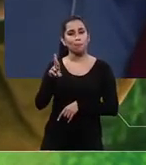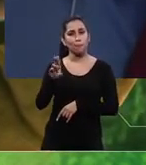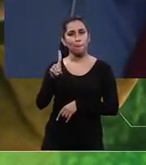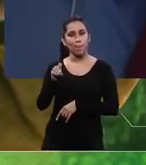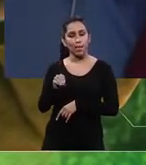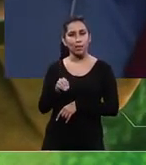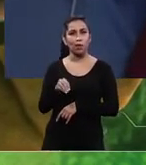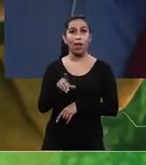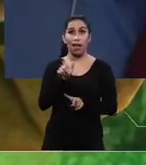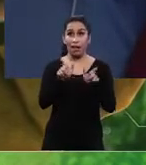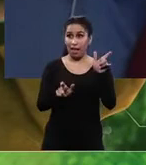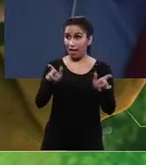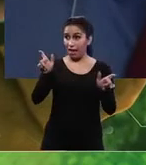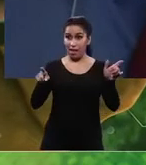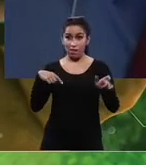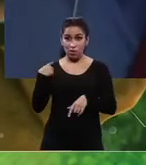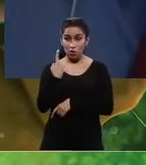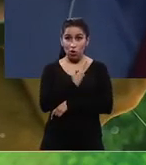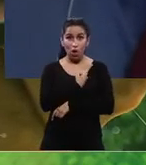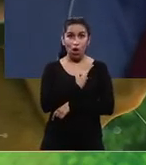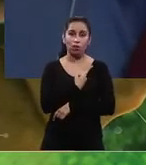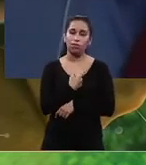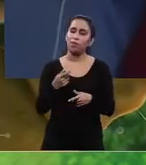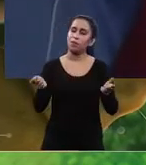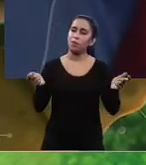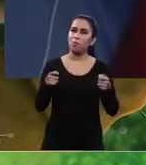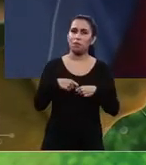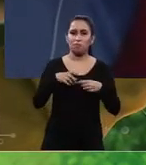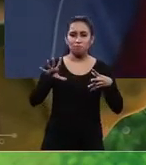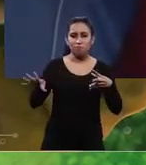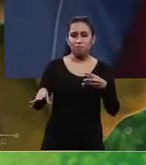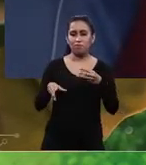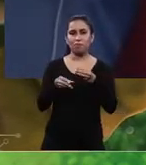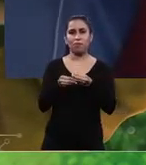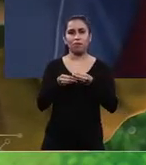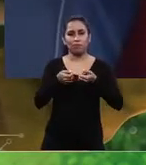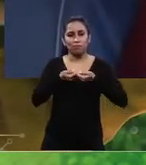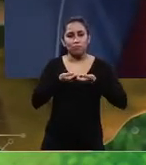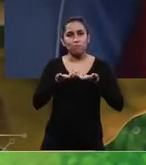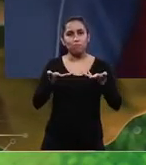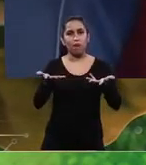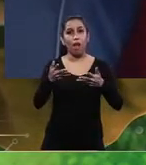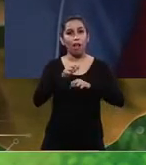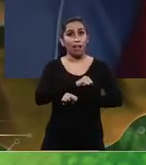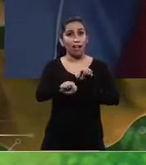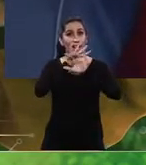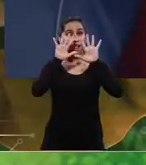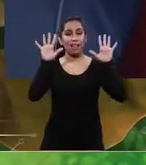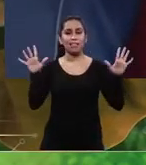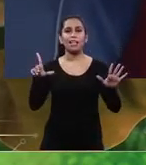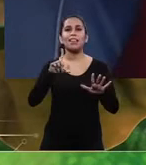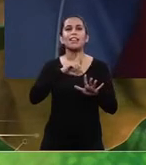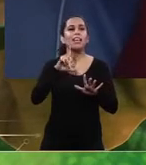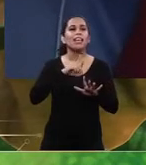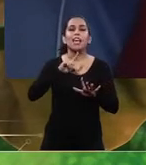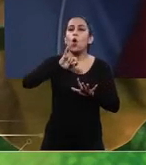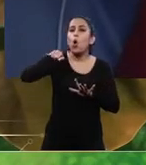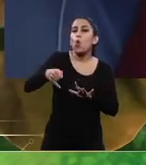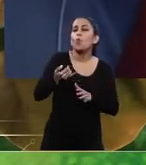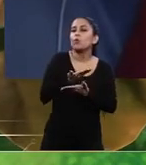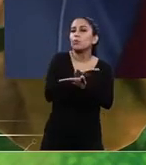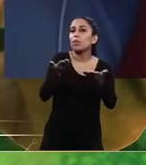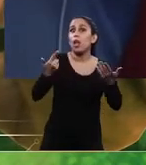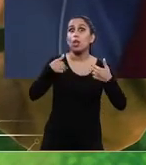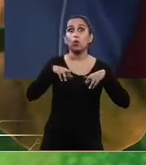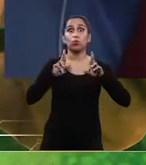assim, cada um de nós podemos aí, de alguma forma, esclarecer, trazer oportunidades. Eu espero que